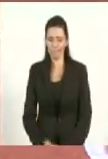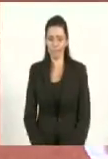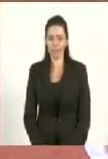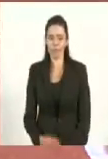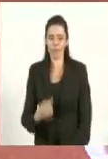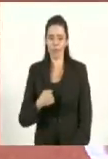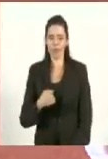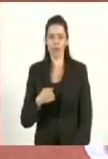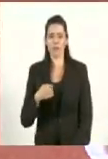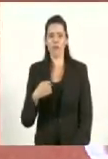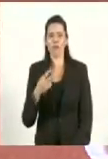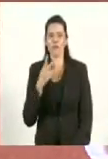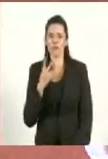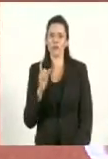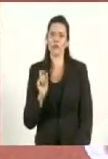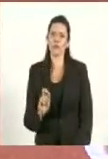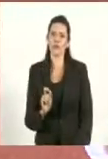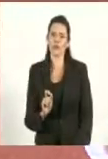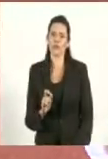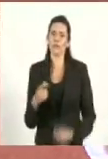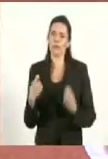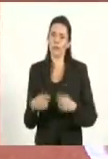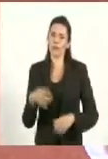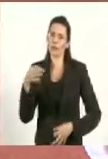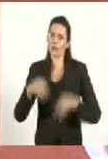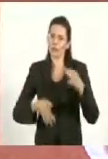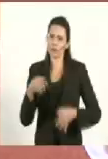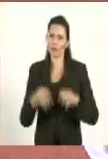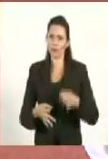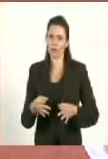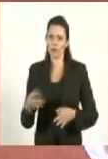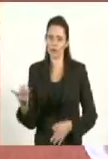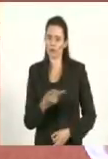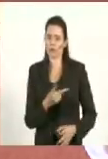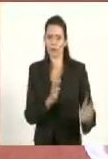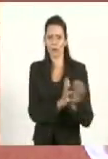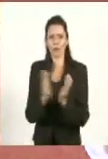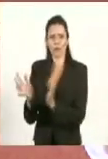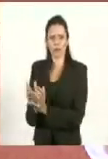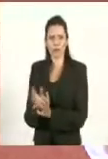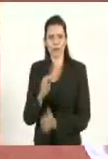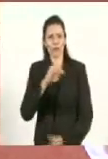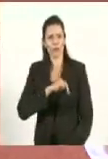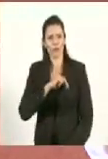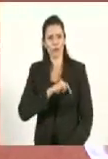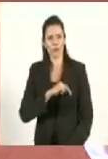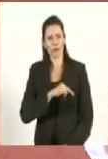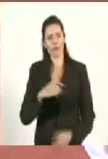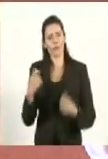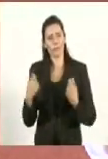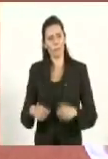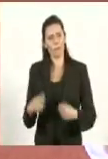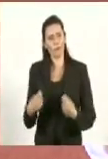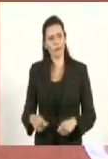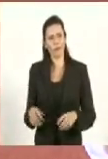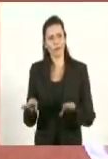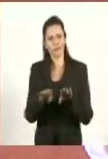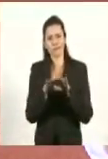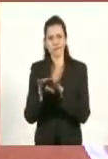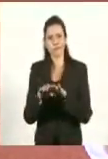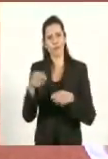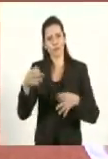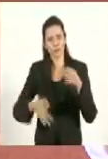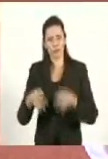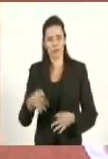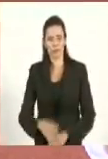me permitam uma metáfora, quando nós falamos, usamos o símbolo da justiça, quando ela usa vendas, as pessoas dizem, por que